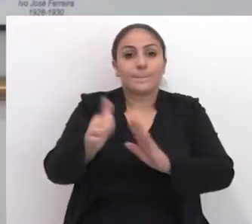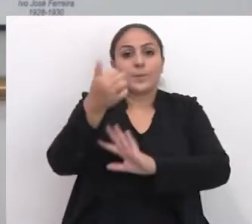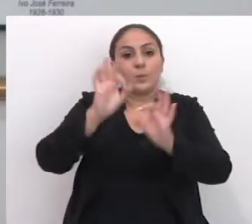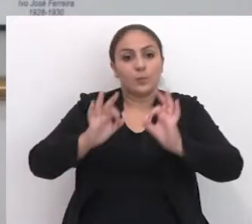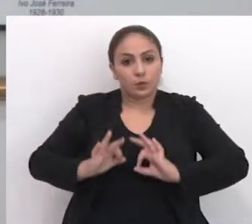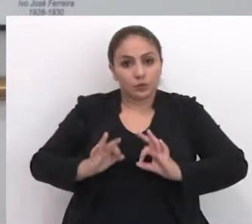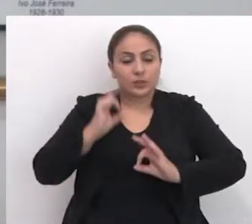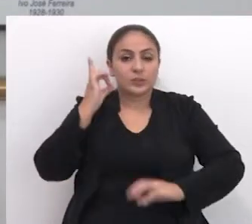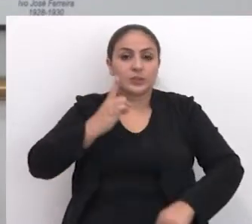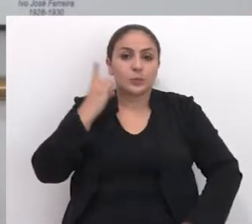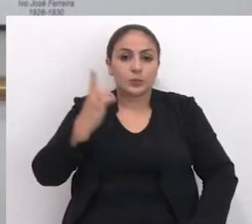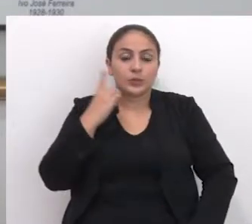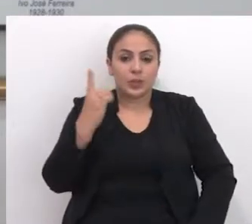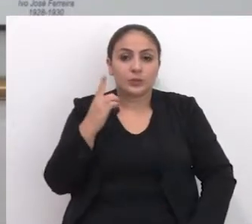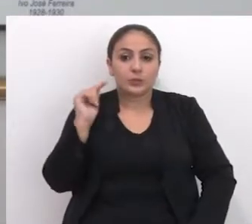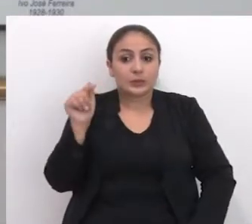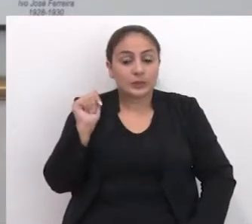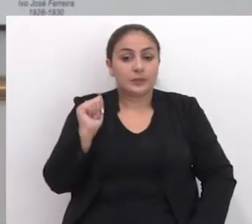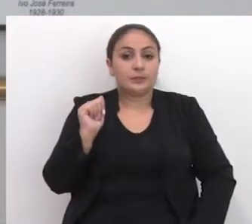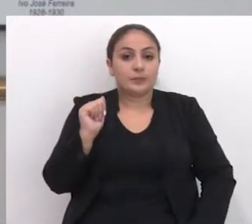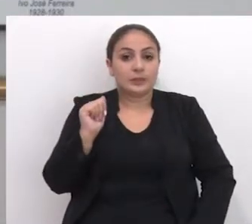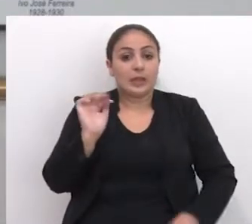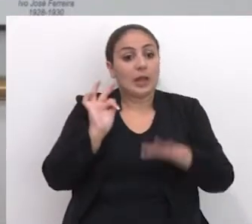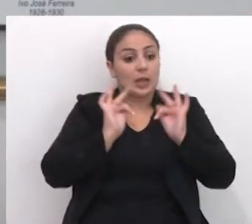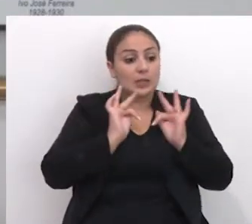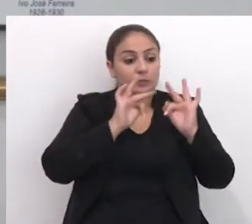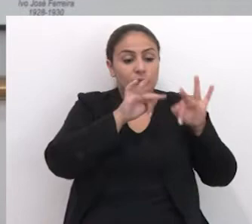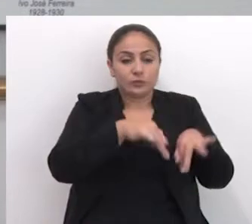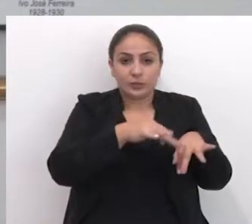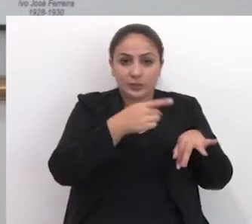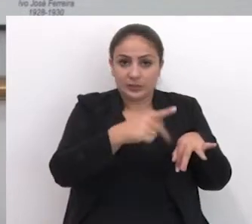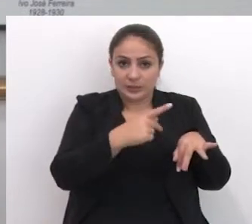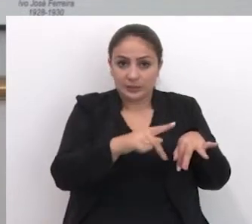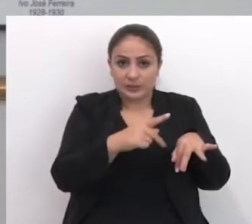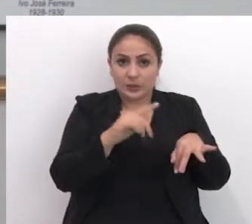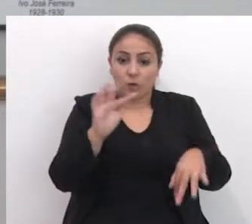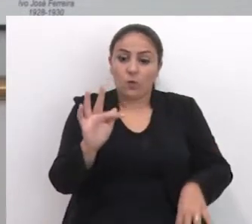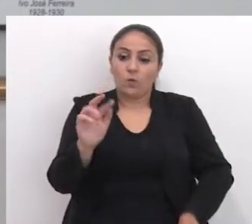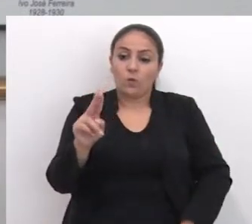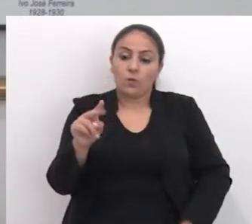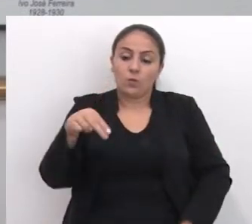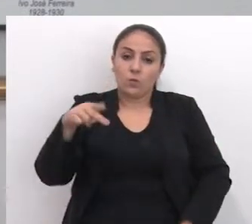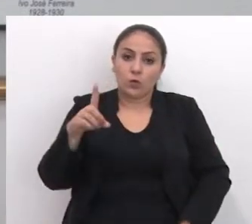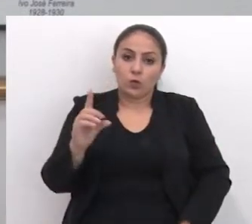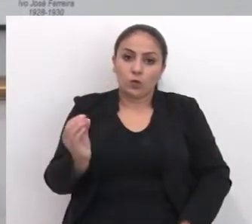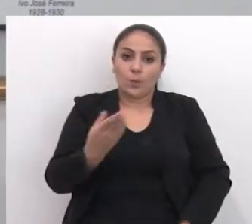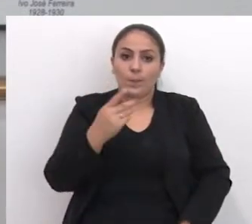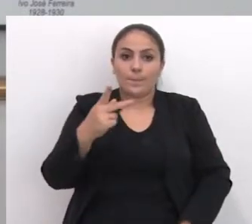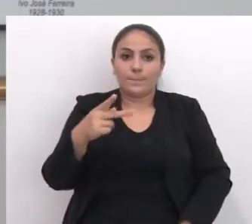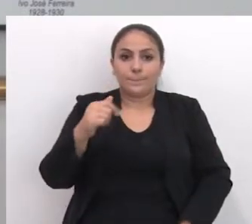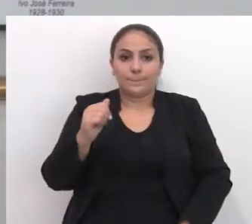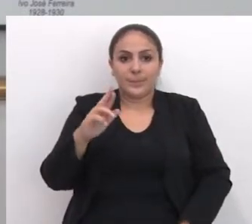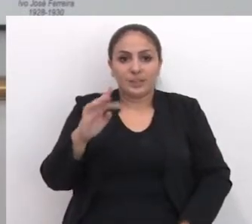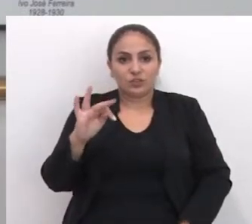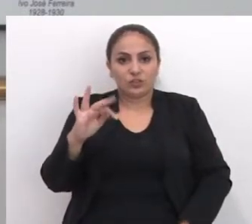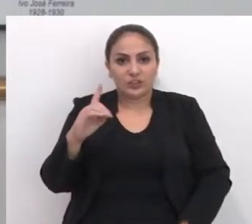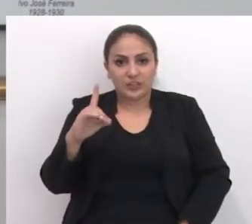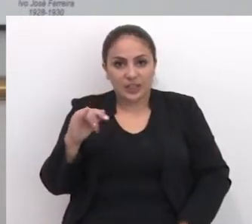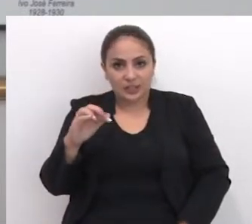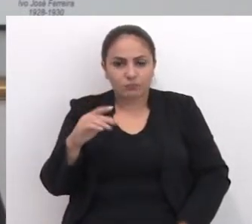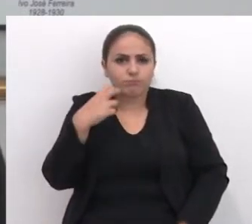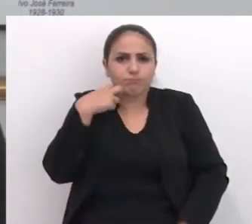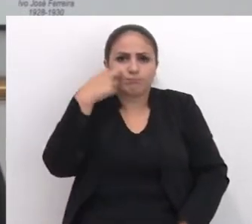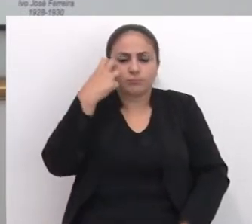o primeiro projeto do deputado Bibo Nunes foi terminar com esse tal de fundo partidário, que é uma